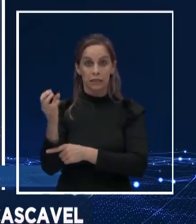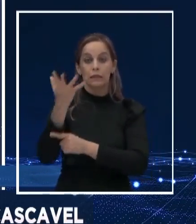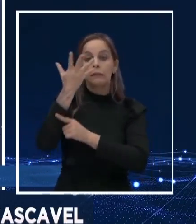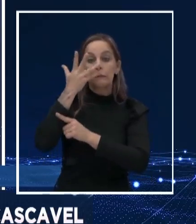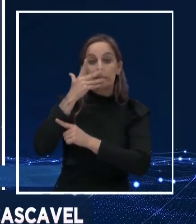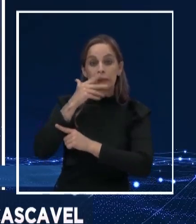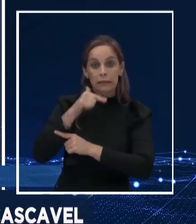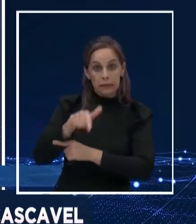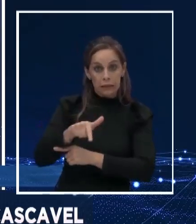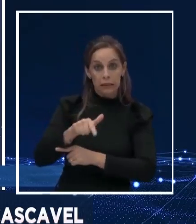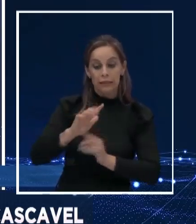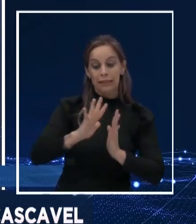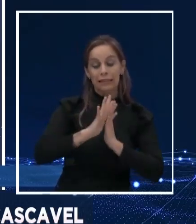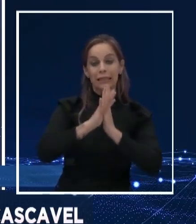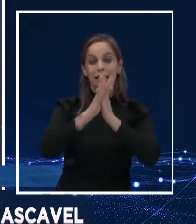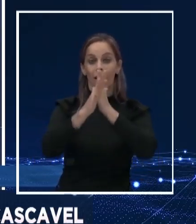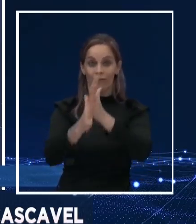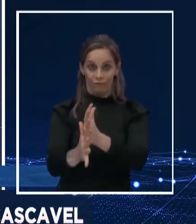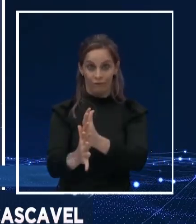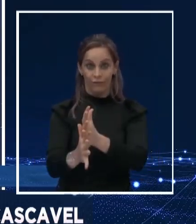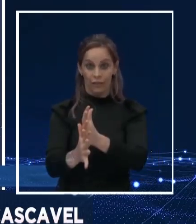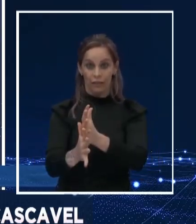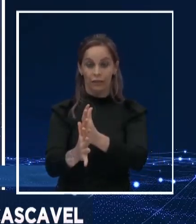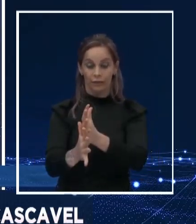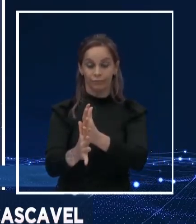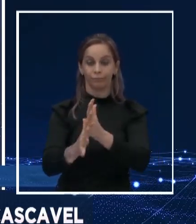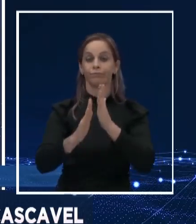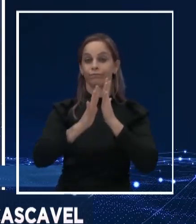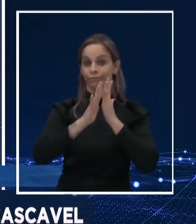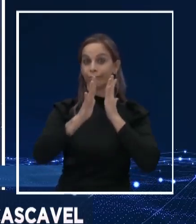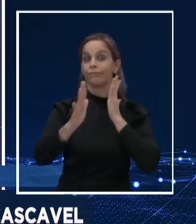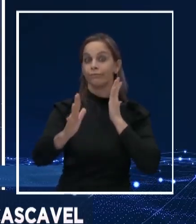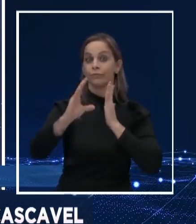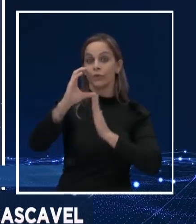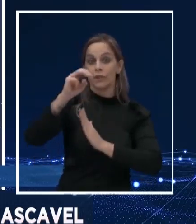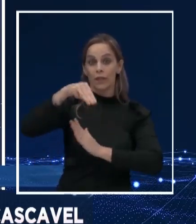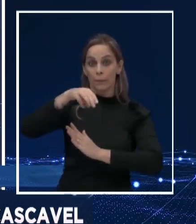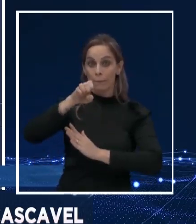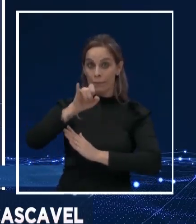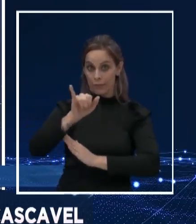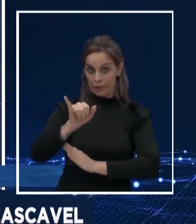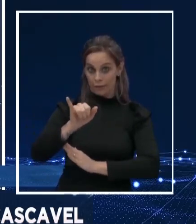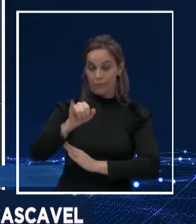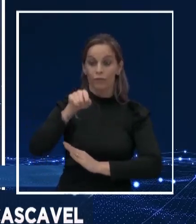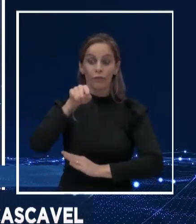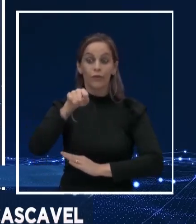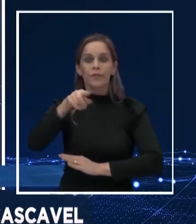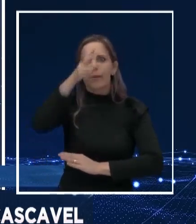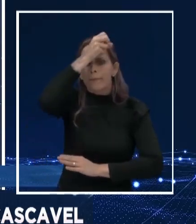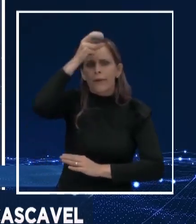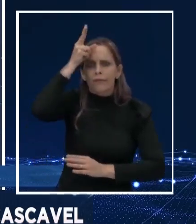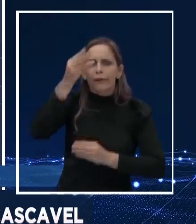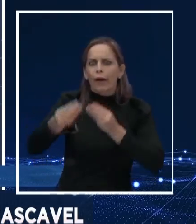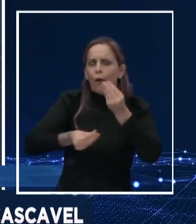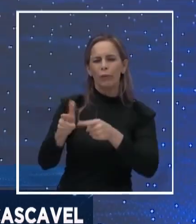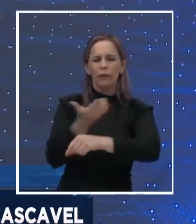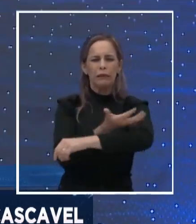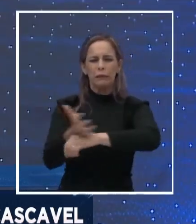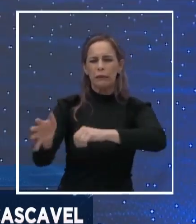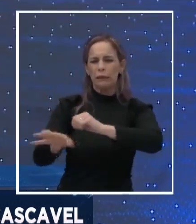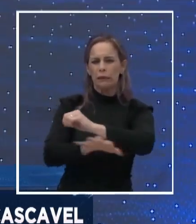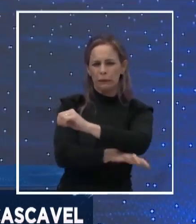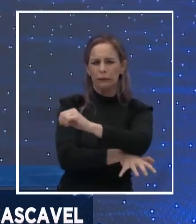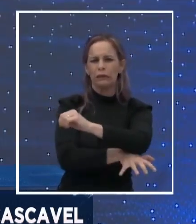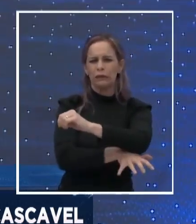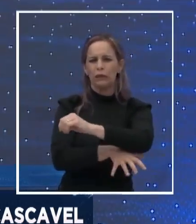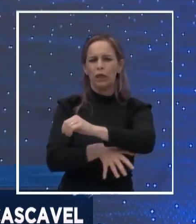que estão na fila das creches, dos CMEIs. E se você for prefeita, como é que você vai tratar desse assunto? Da